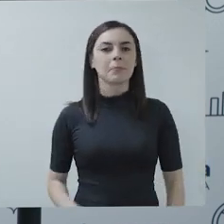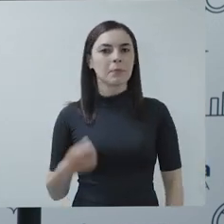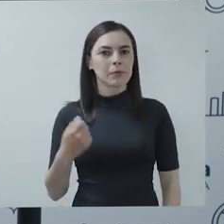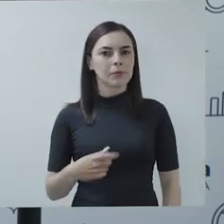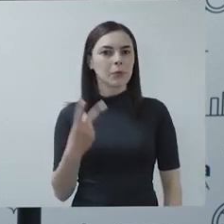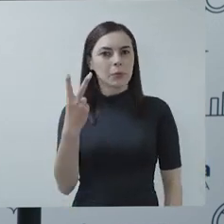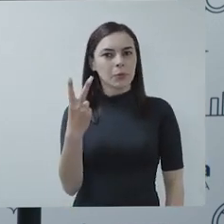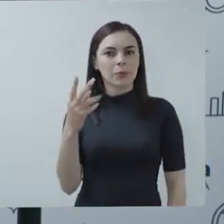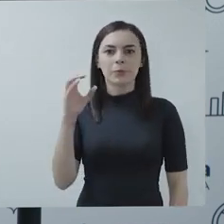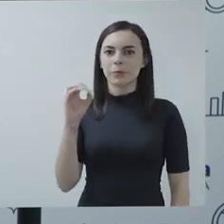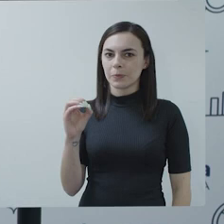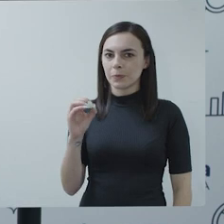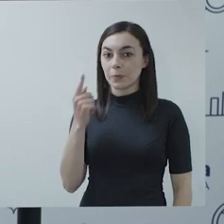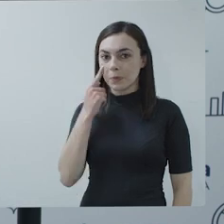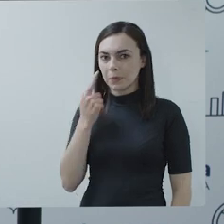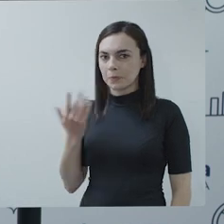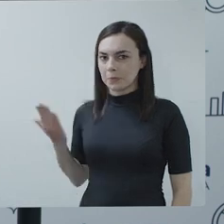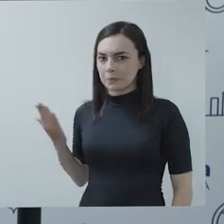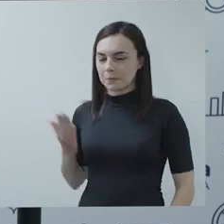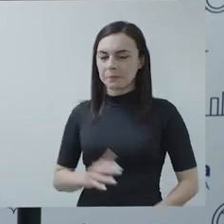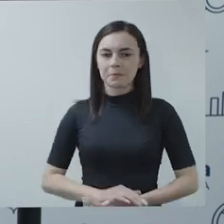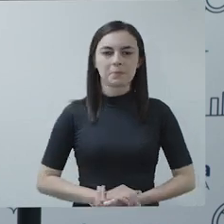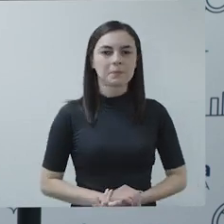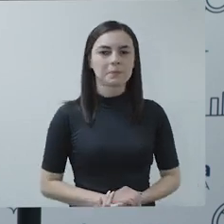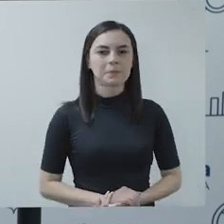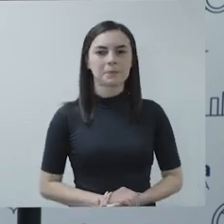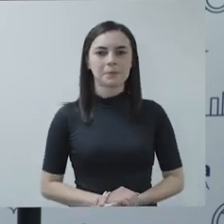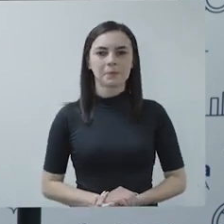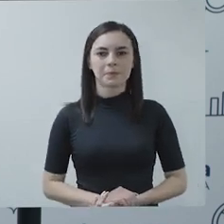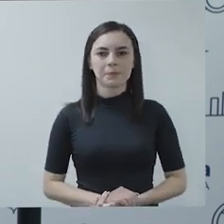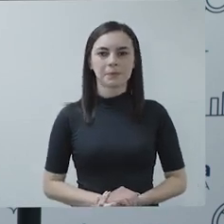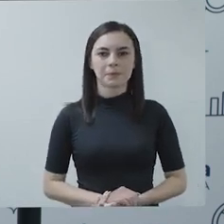Duas letras O. Ok?